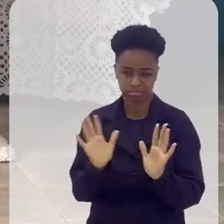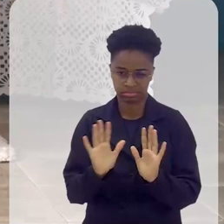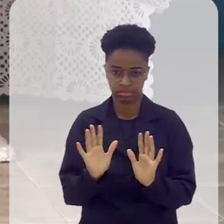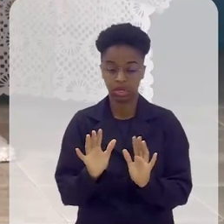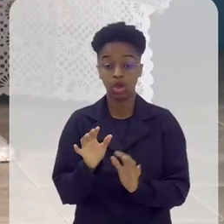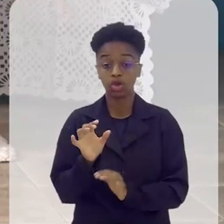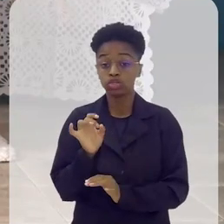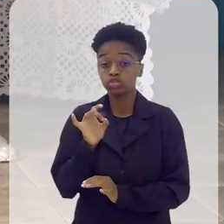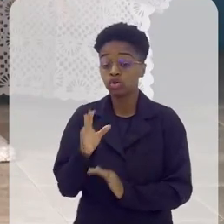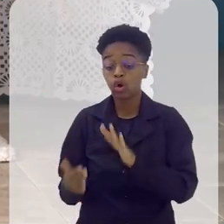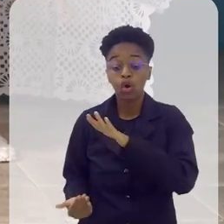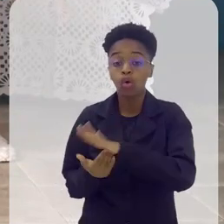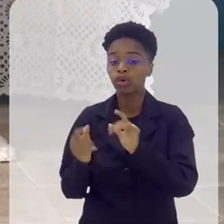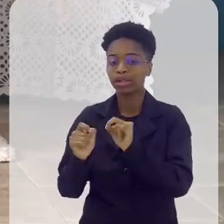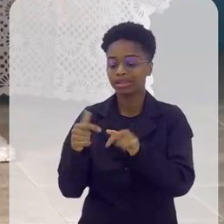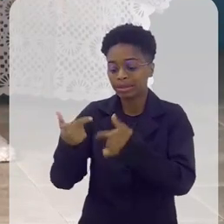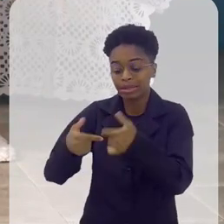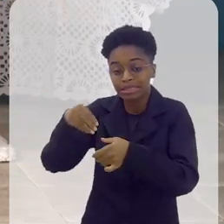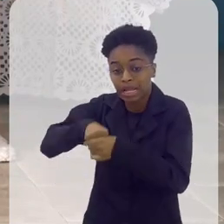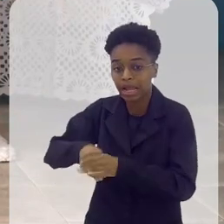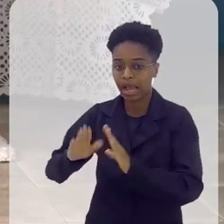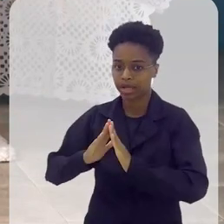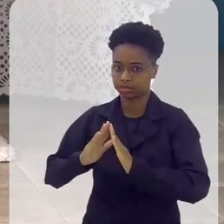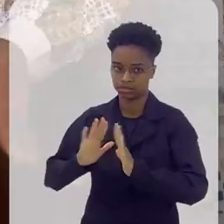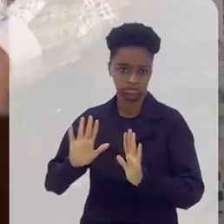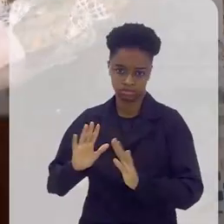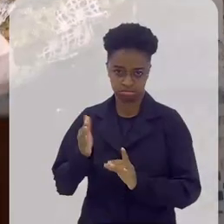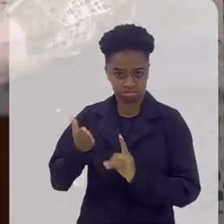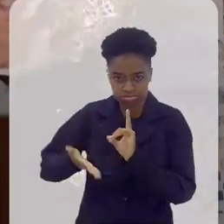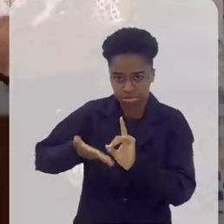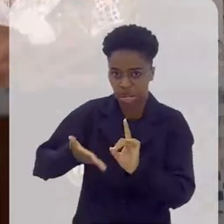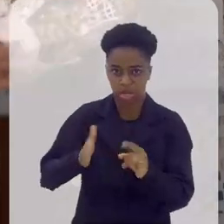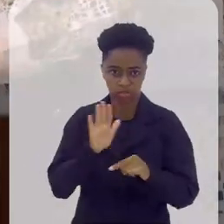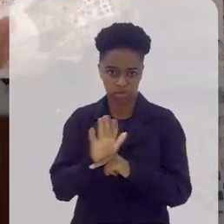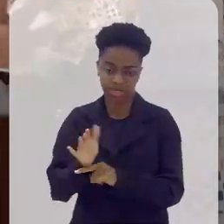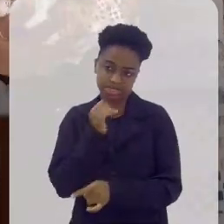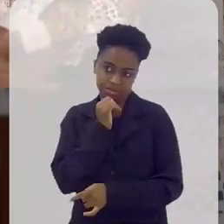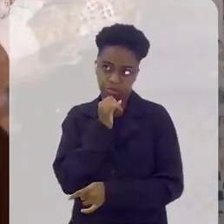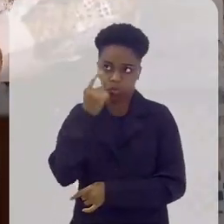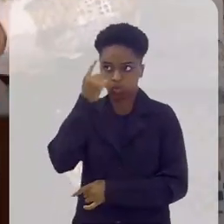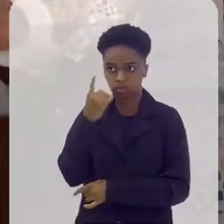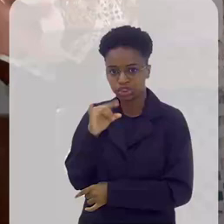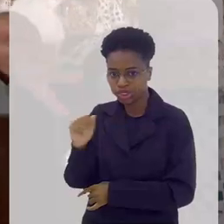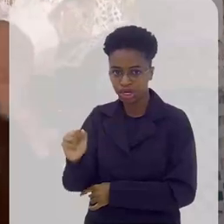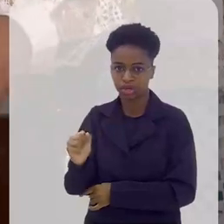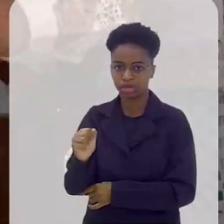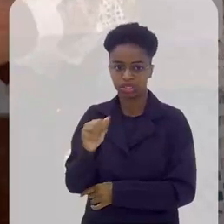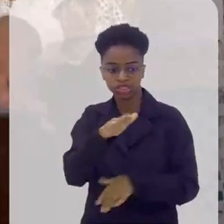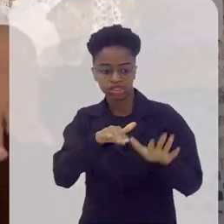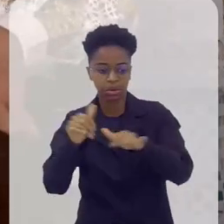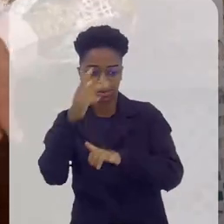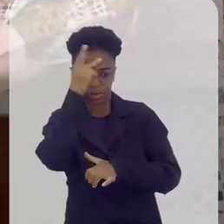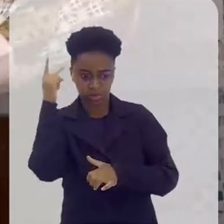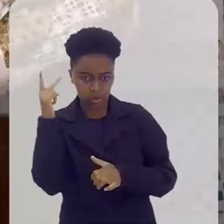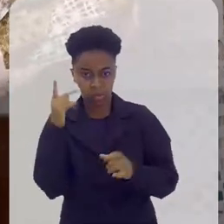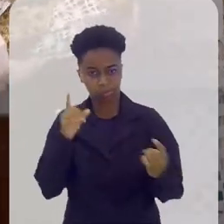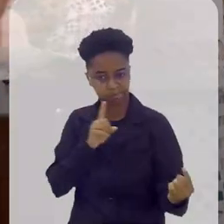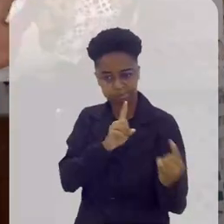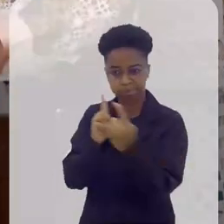disso. O máximo que ela podia fazer é trabalhar em casa. Digamos que uma vez por semana ela reunia as pessoas,